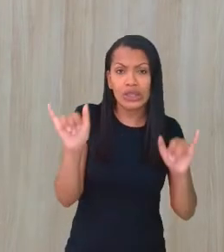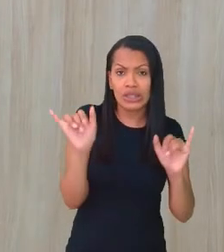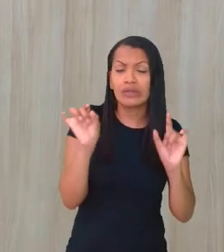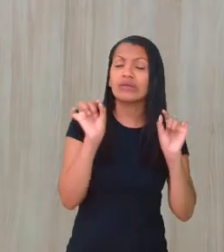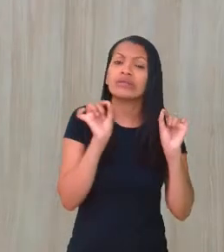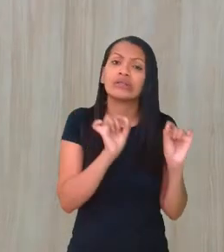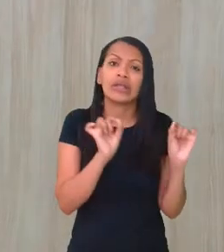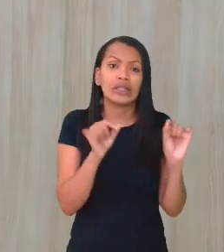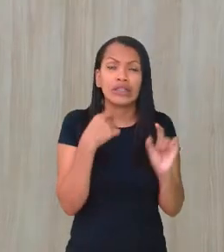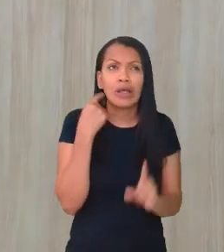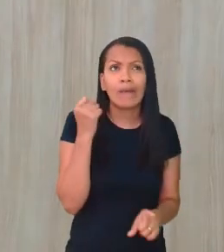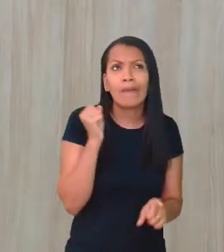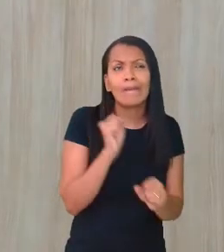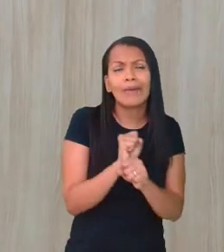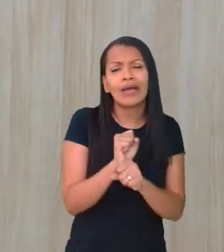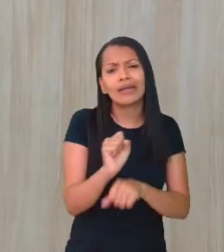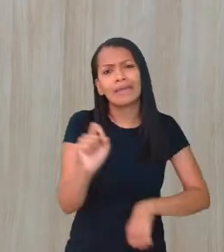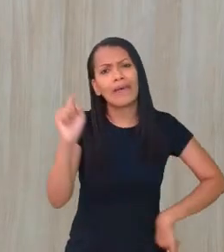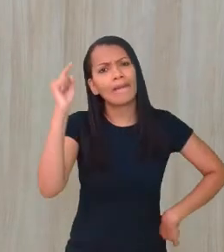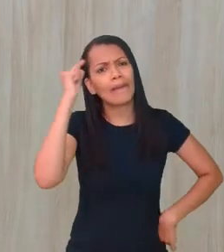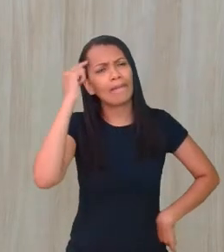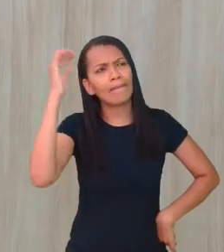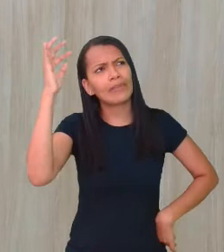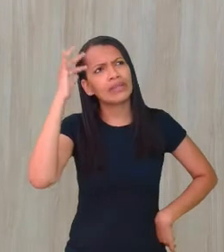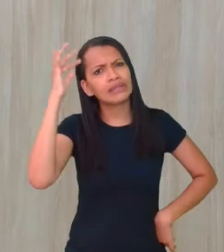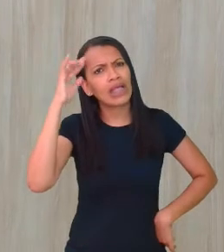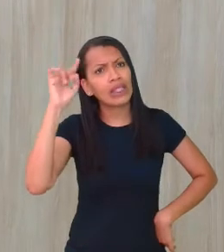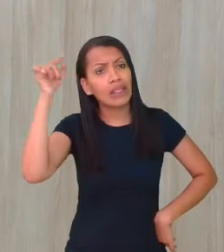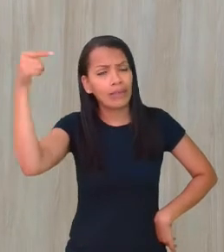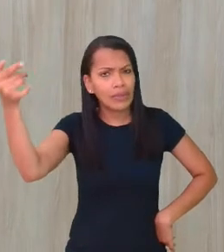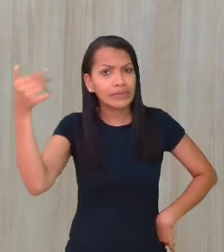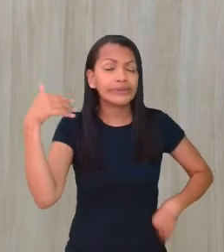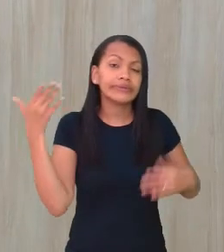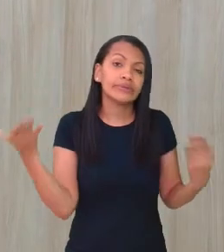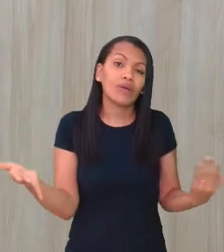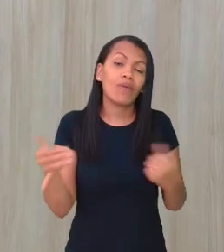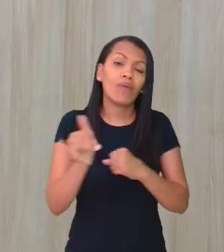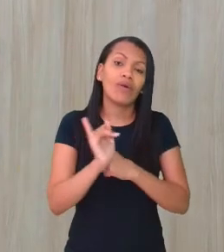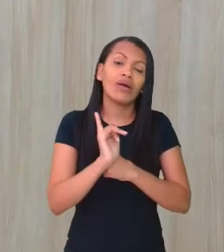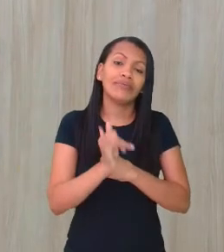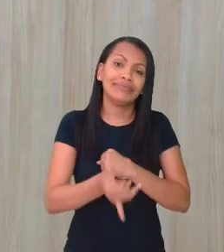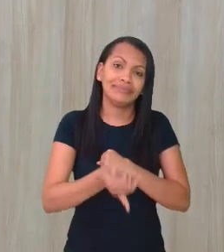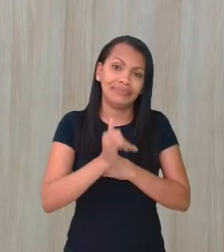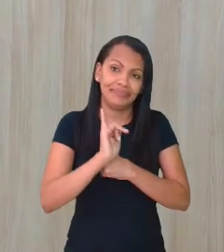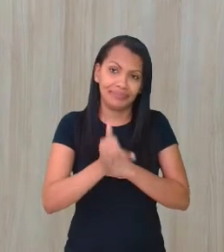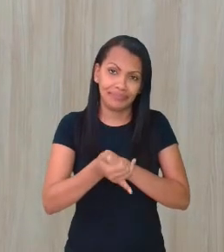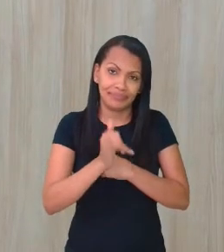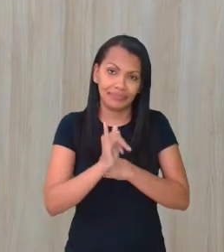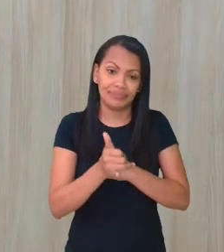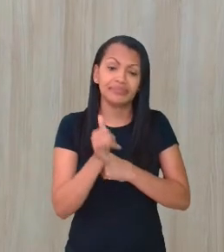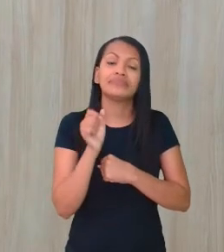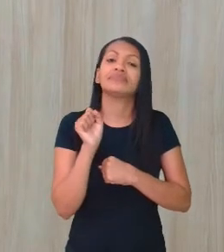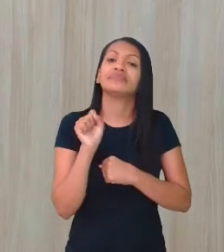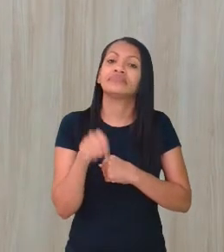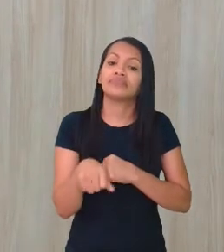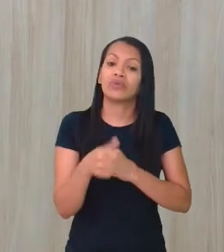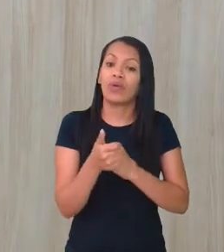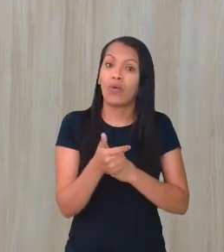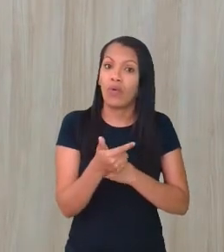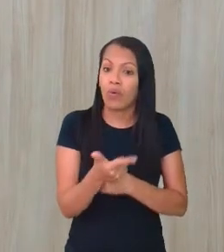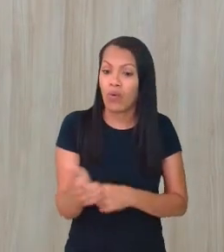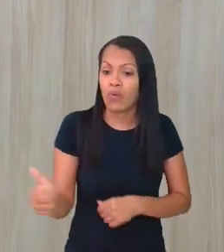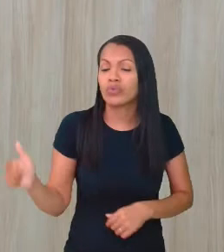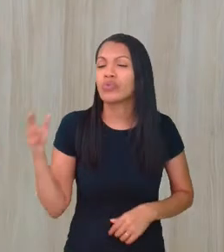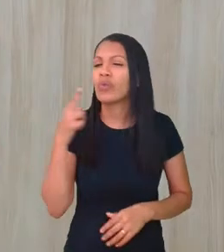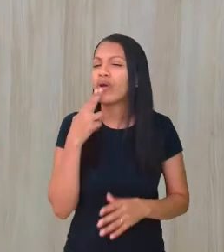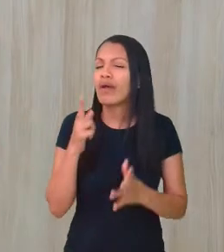a gente não para pensar sobre eles depois. Então, a crônica, assim como outros, sei lá, uma carta de opinião, por